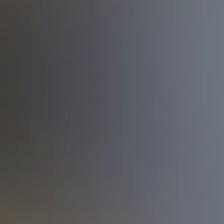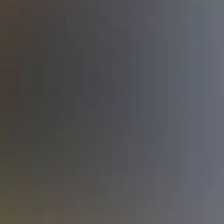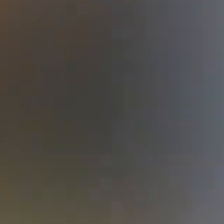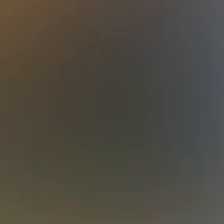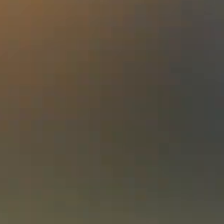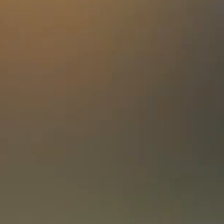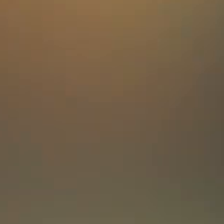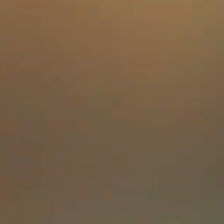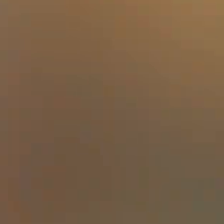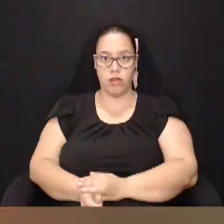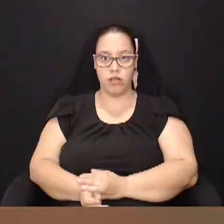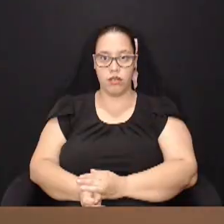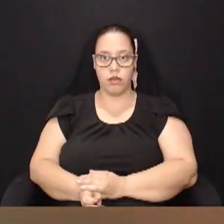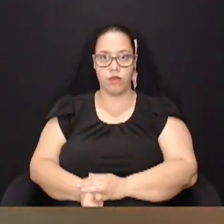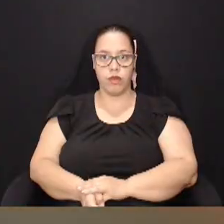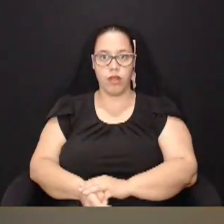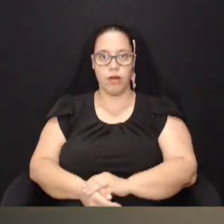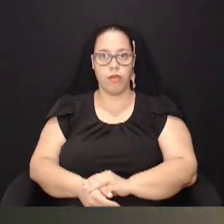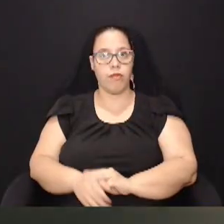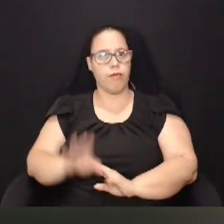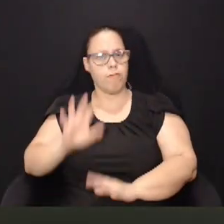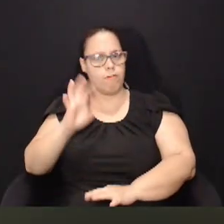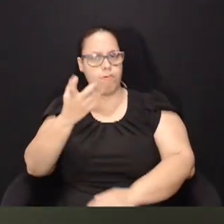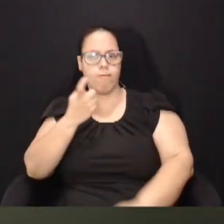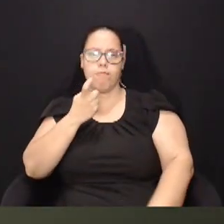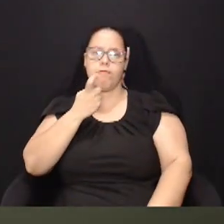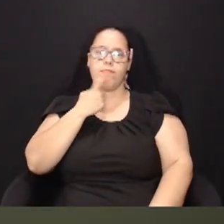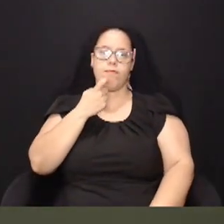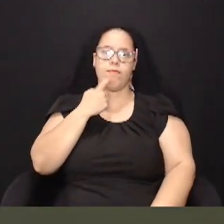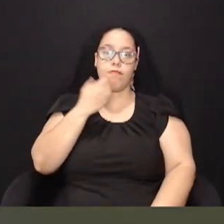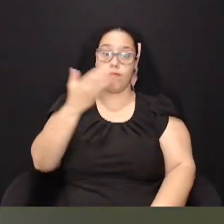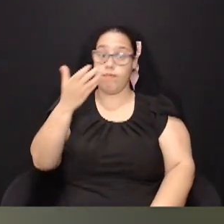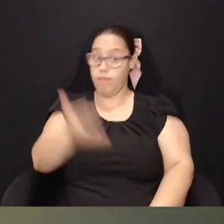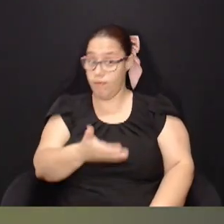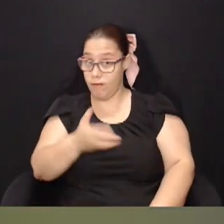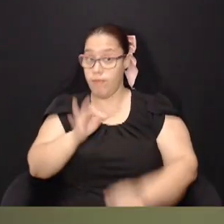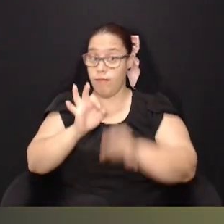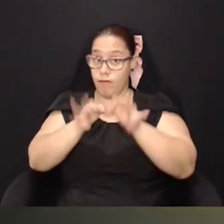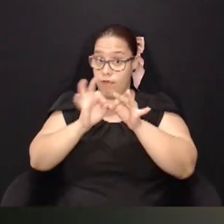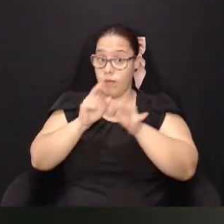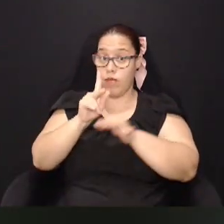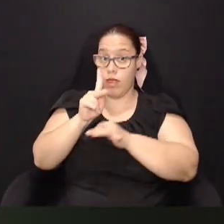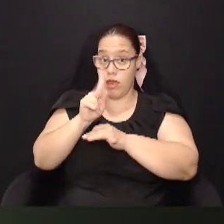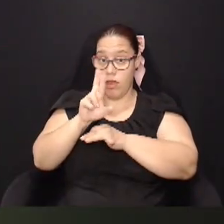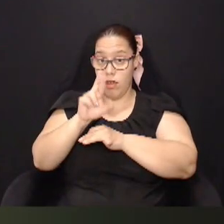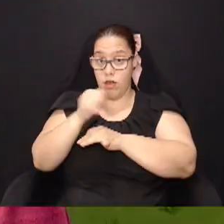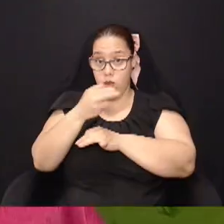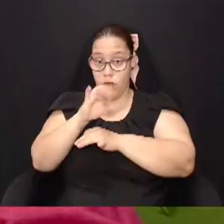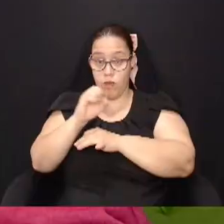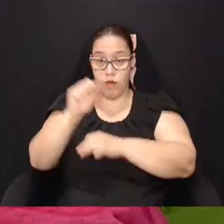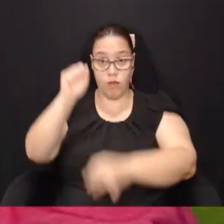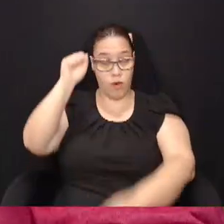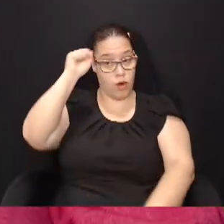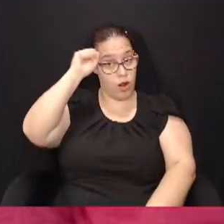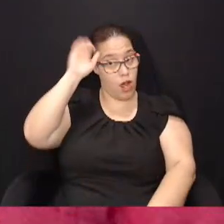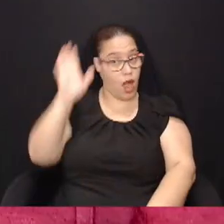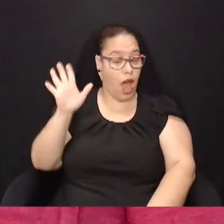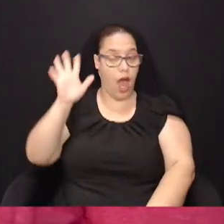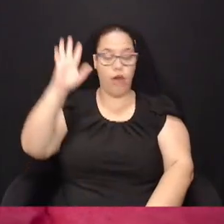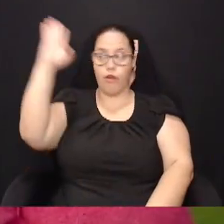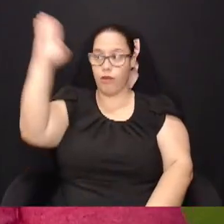Tá rolando em Campinas, na companhia Senarte, a oficina de percussão afro-brasileira. E de graça, viu? Na verdade,